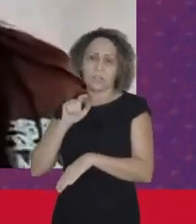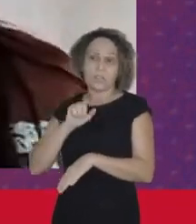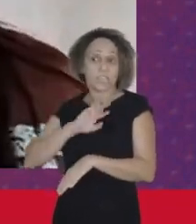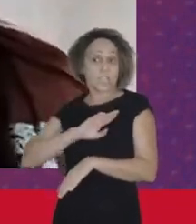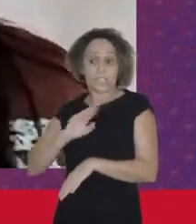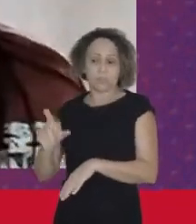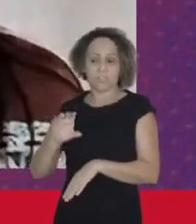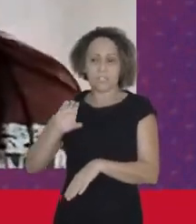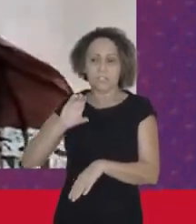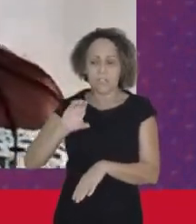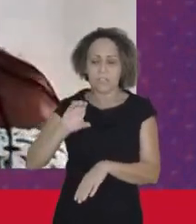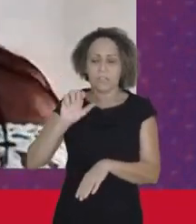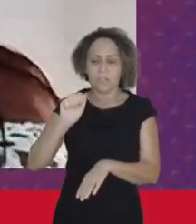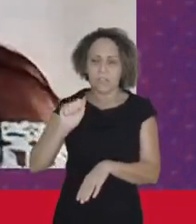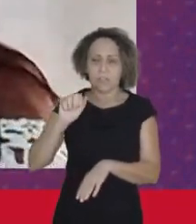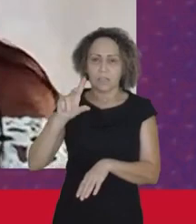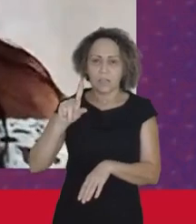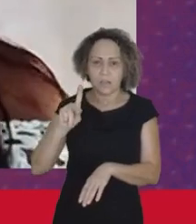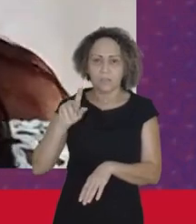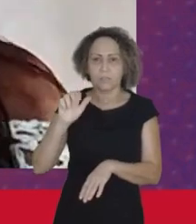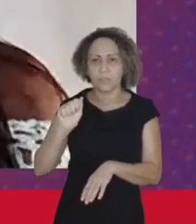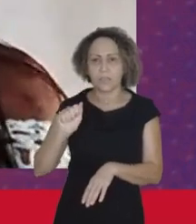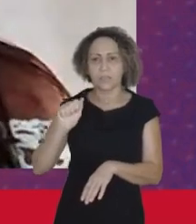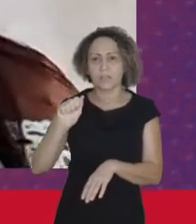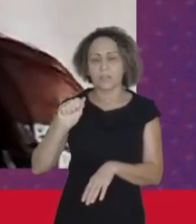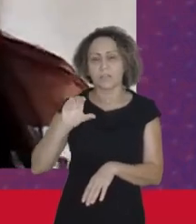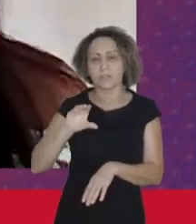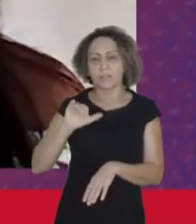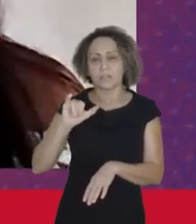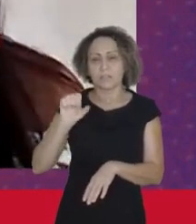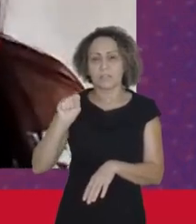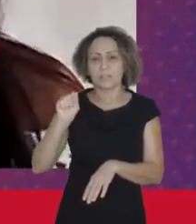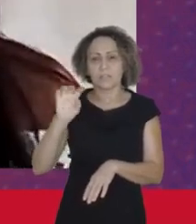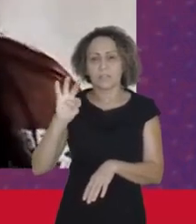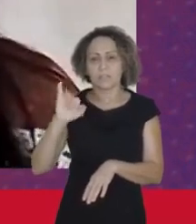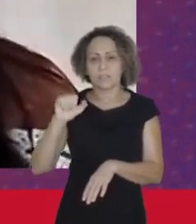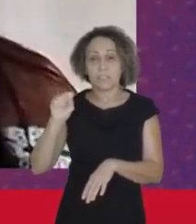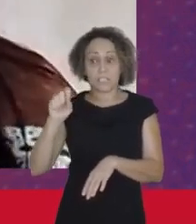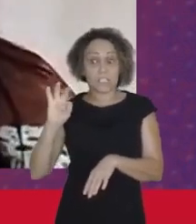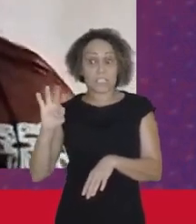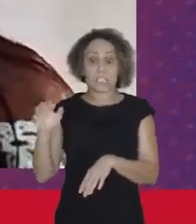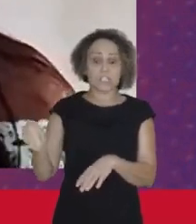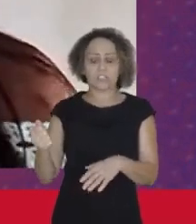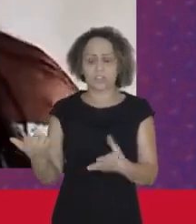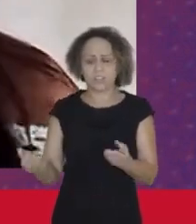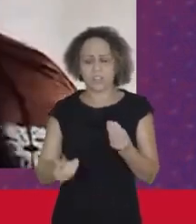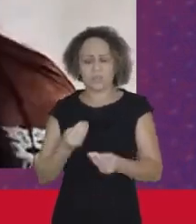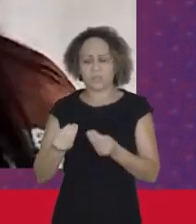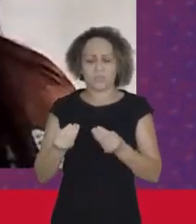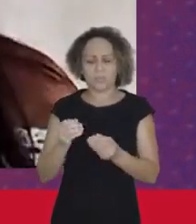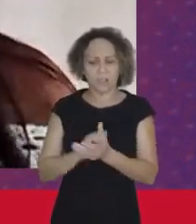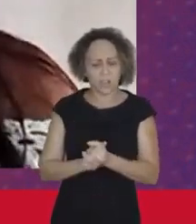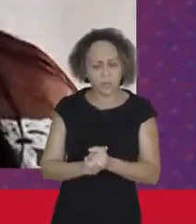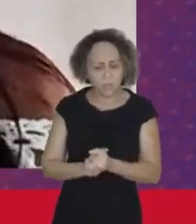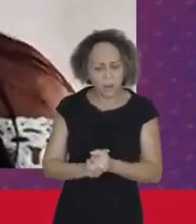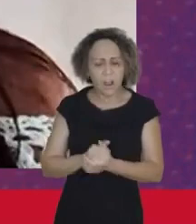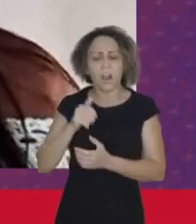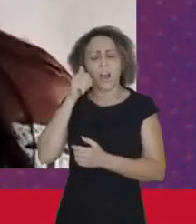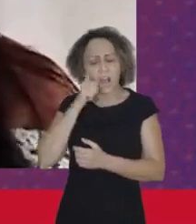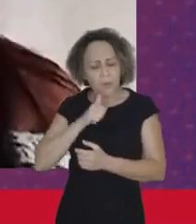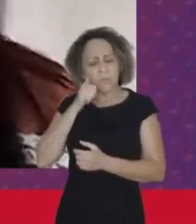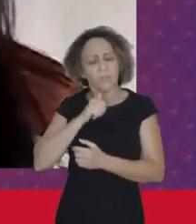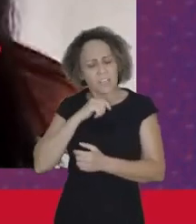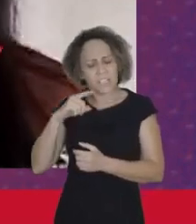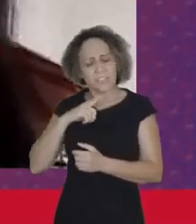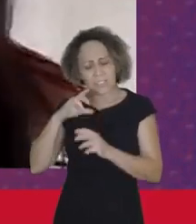mulher com deficiência não tem condição de escolher e exercer o seu direito na questão da